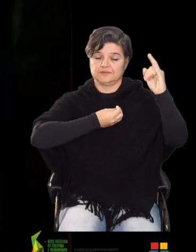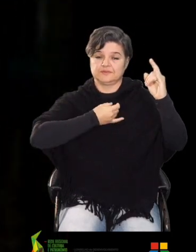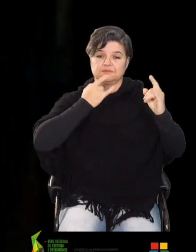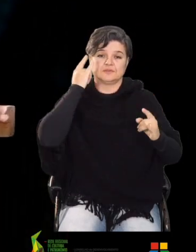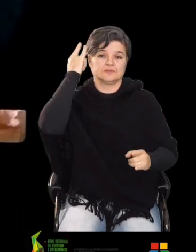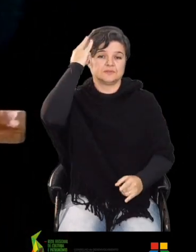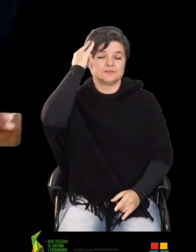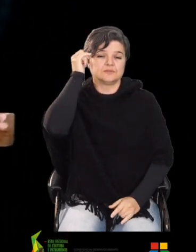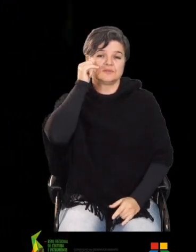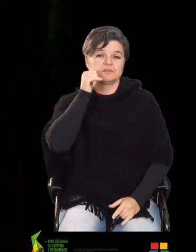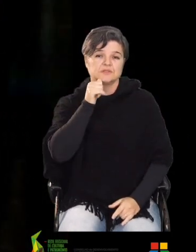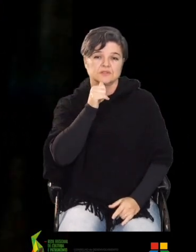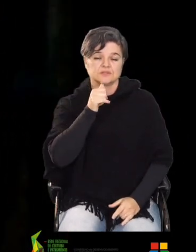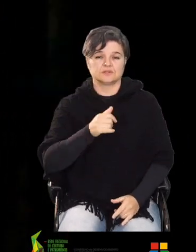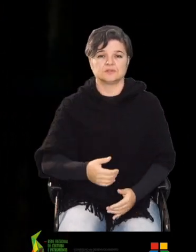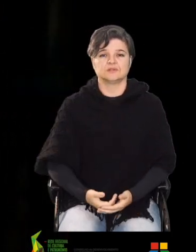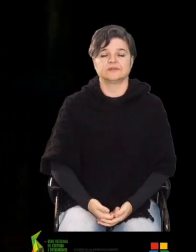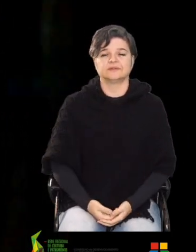e aí